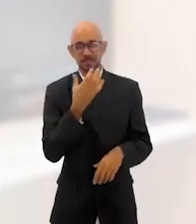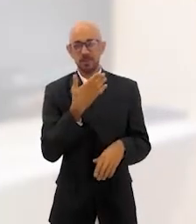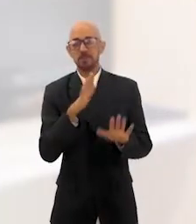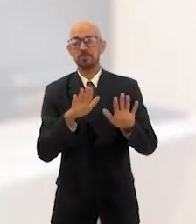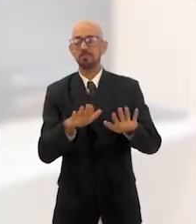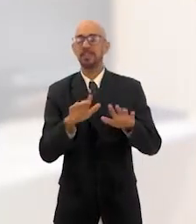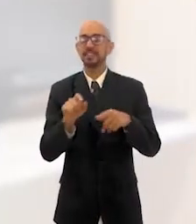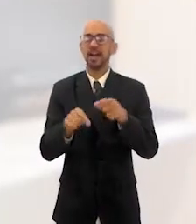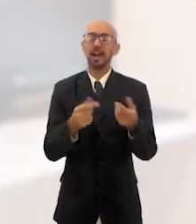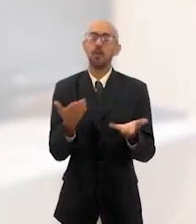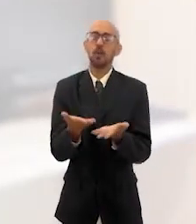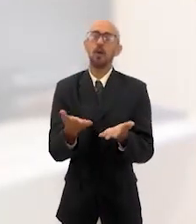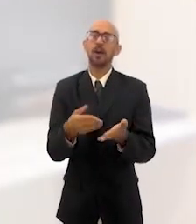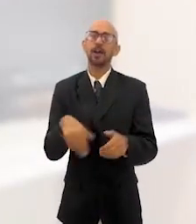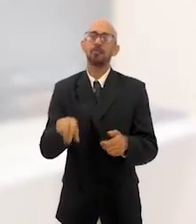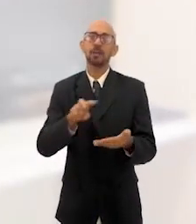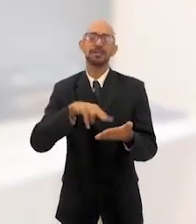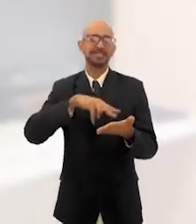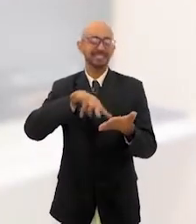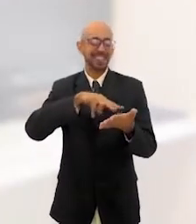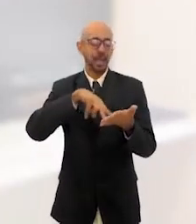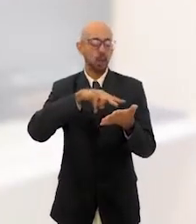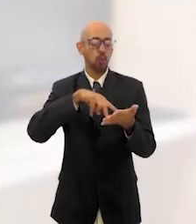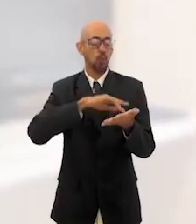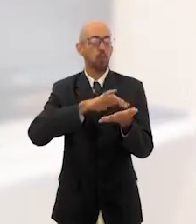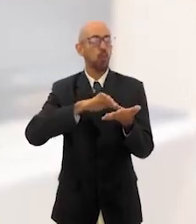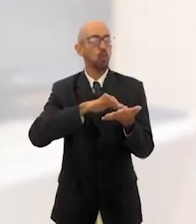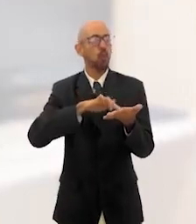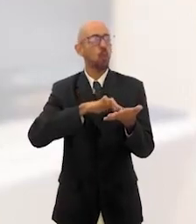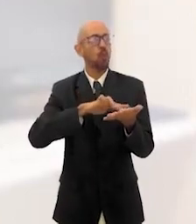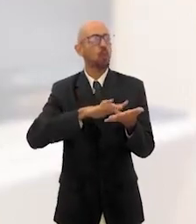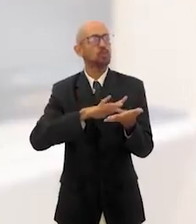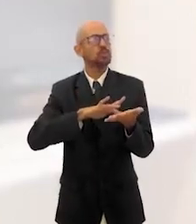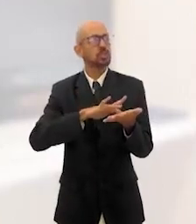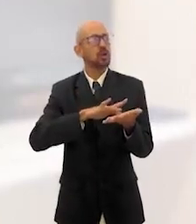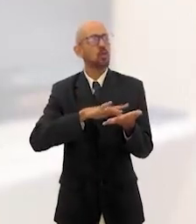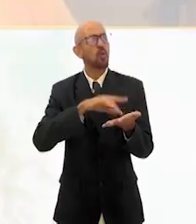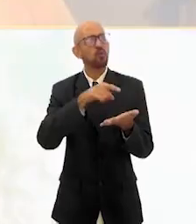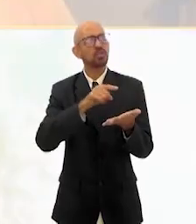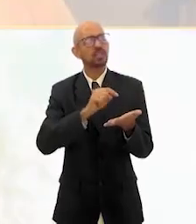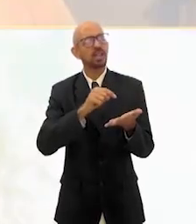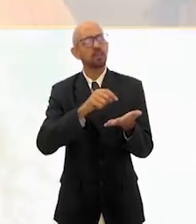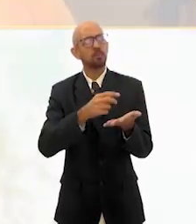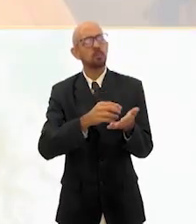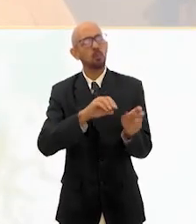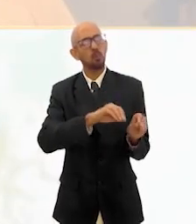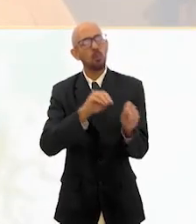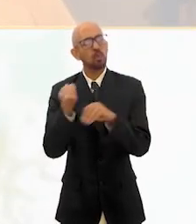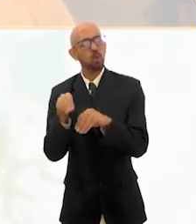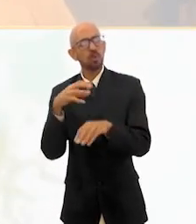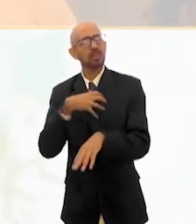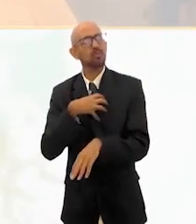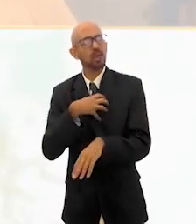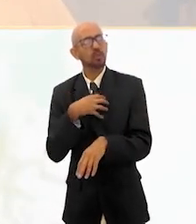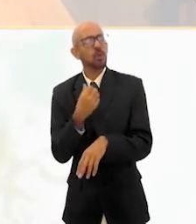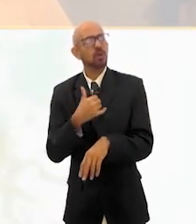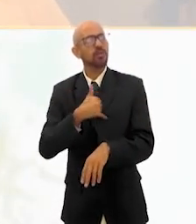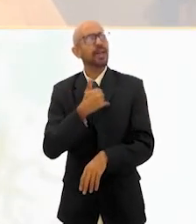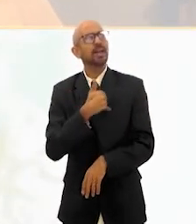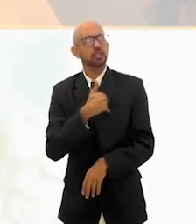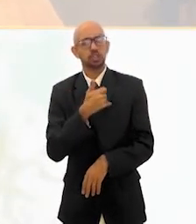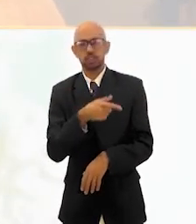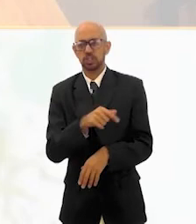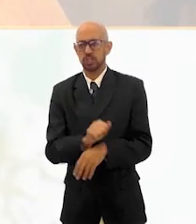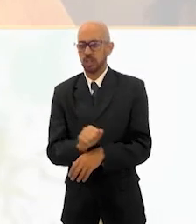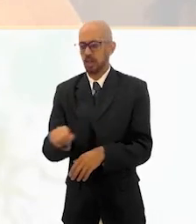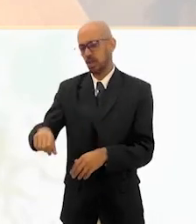para o lado cigano. Você saiu de Salvador com quantos anos? Olha, eu saí de Salvador, eu